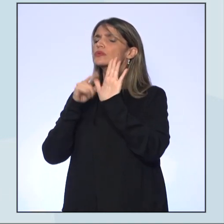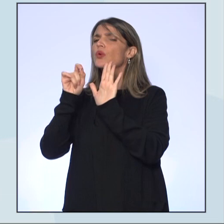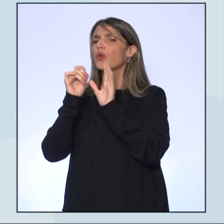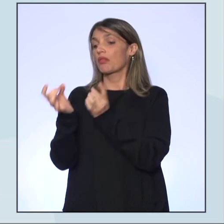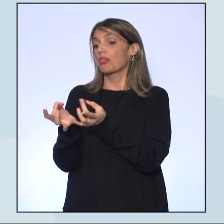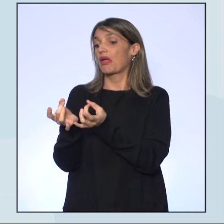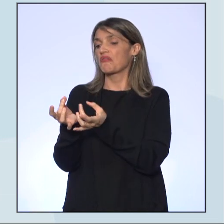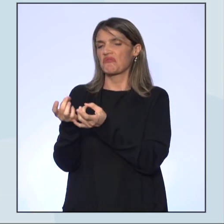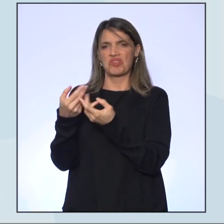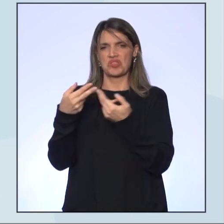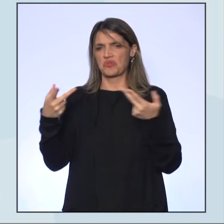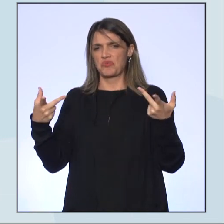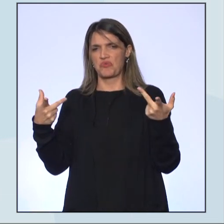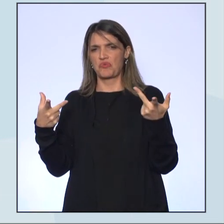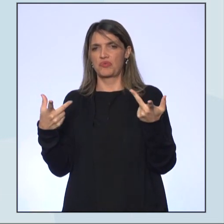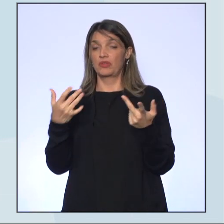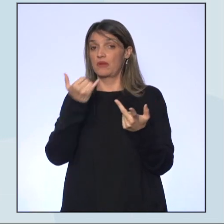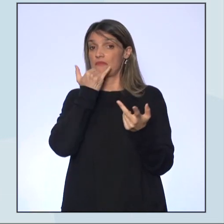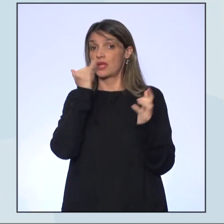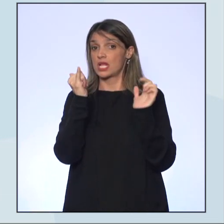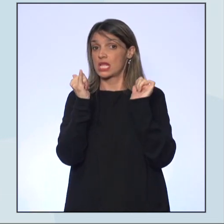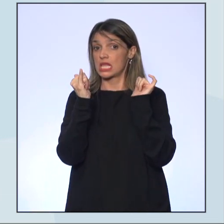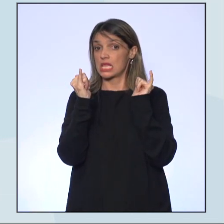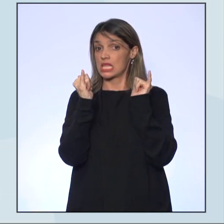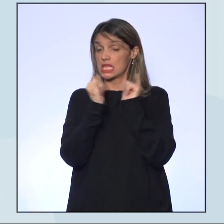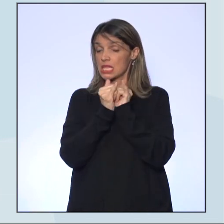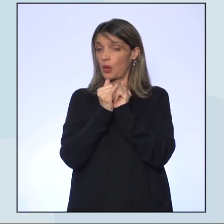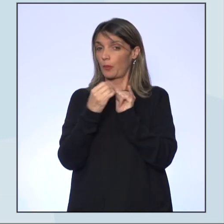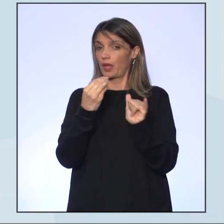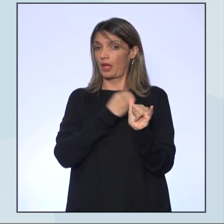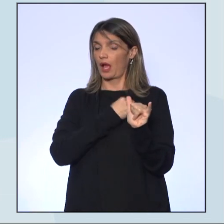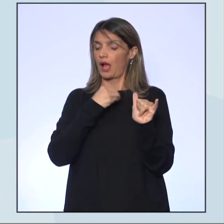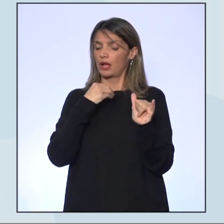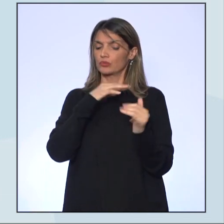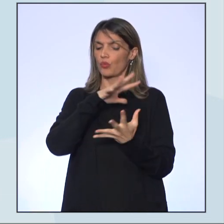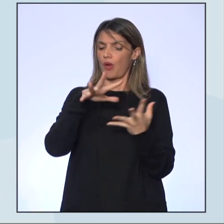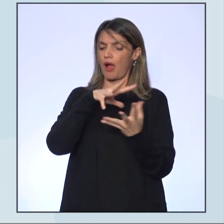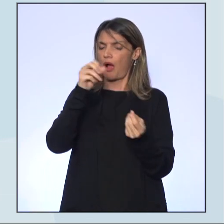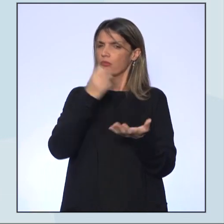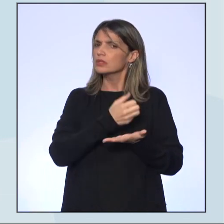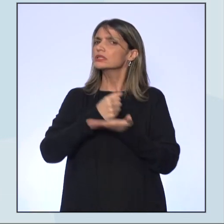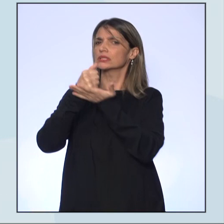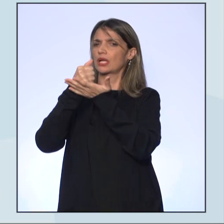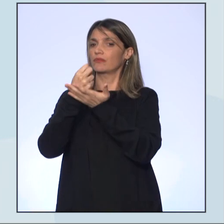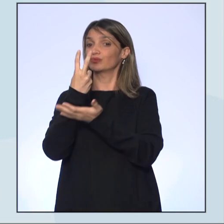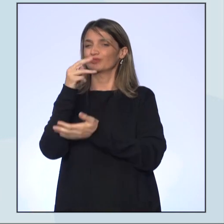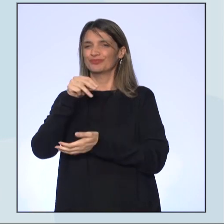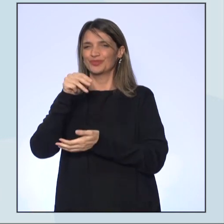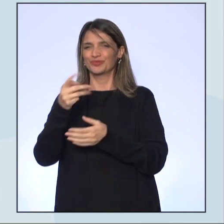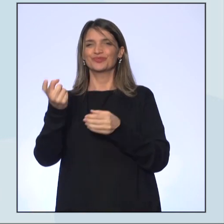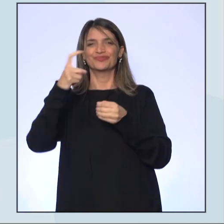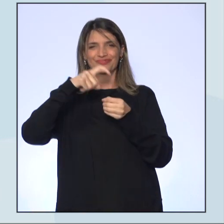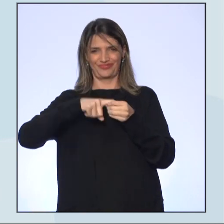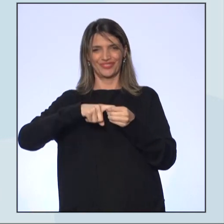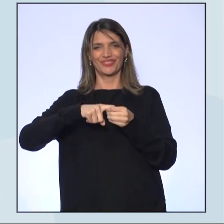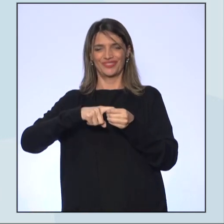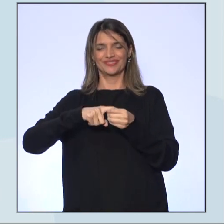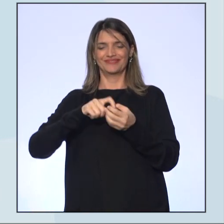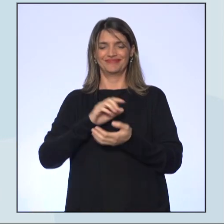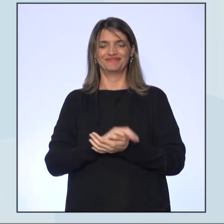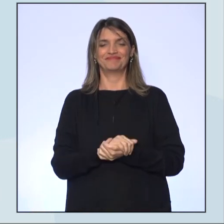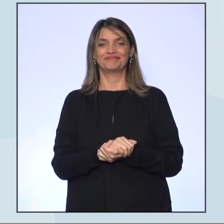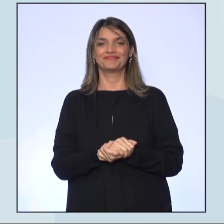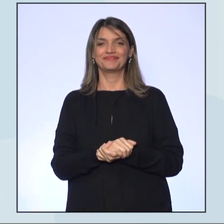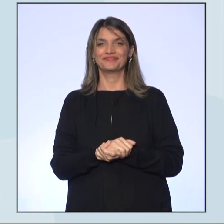indulgências, sobre o perdão dos pecados e sobre a salvação da alma? Daqui a 2 minutinhos a gente volta, respondam no